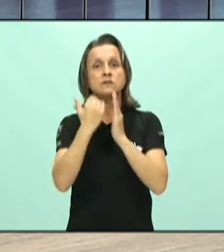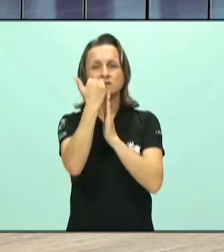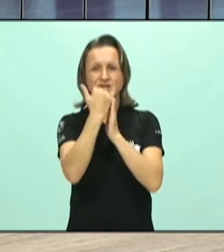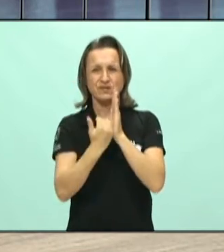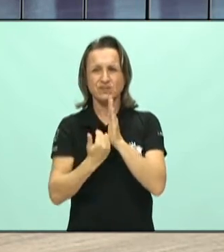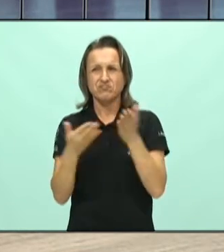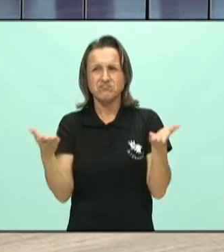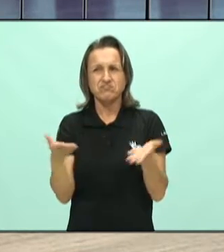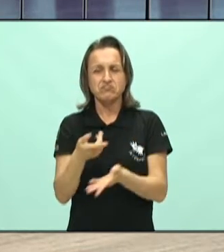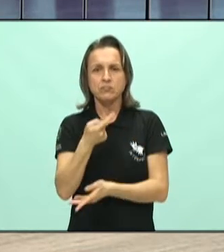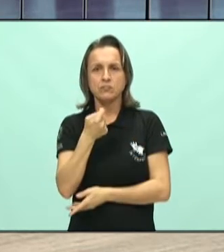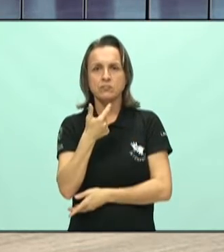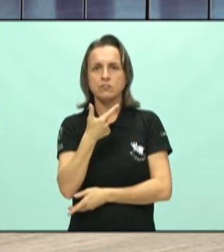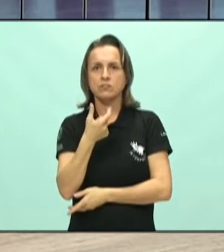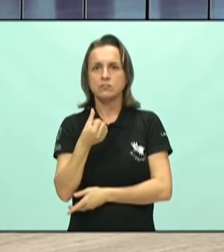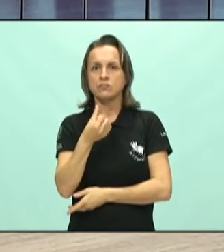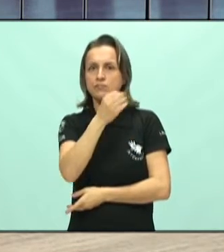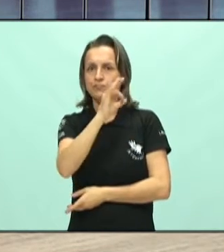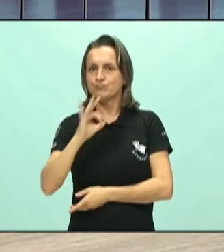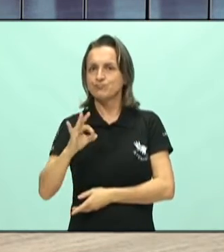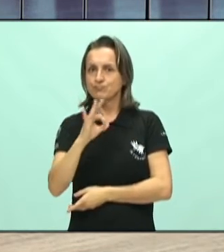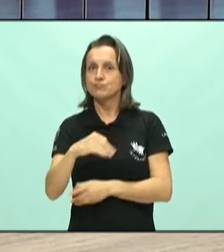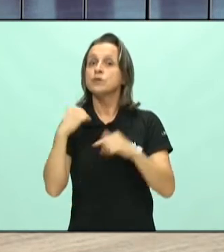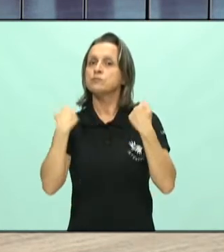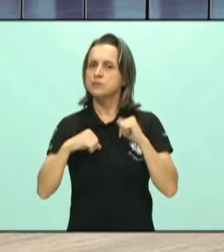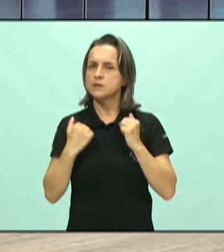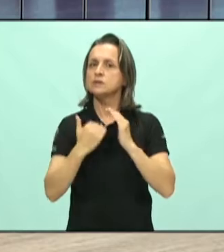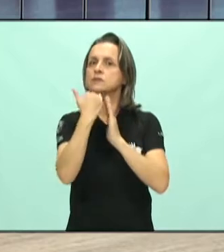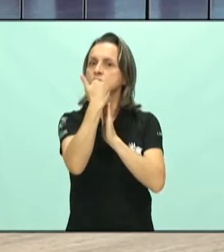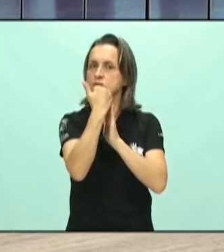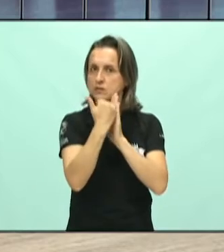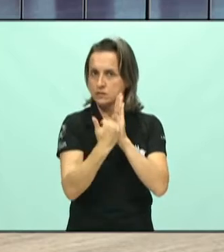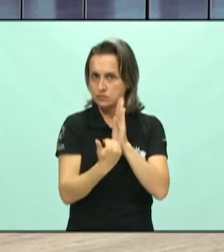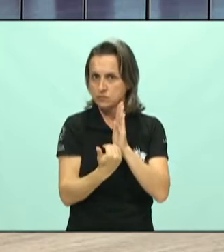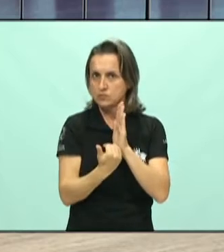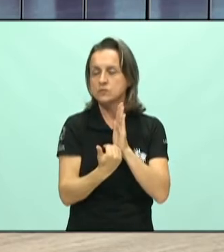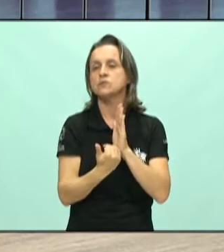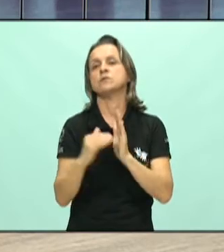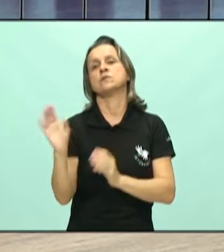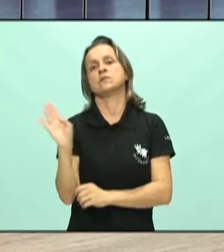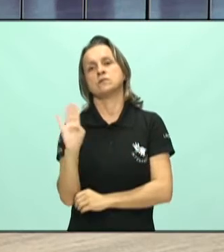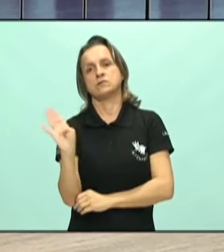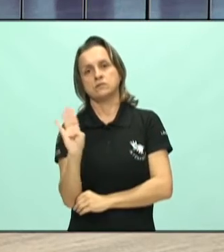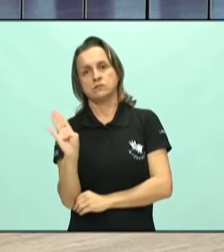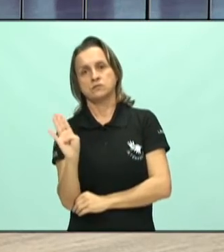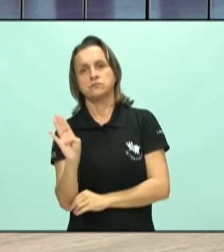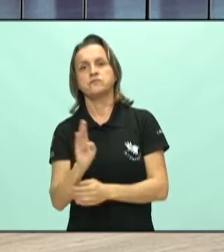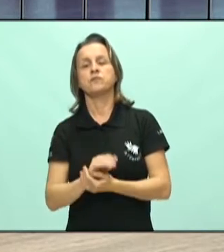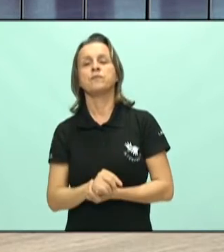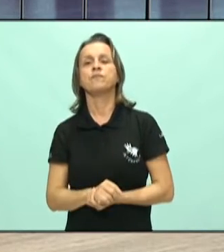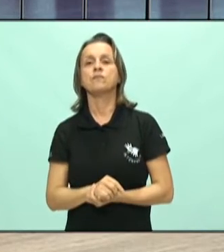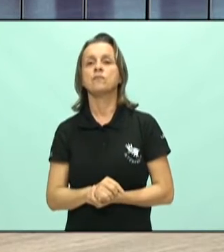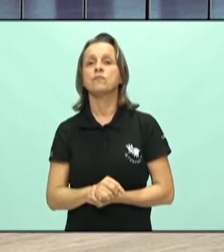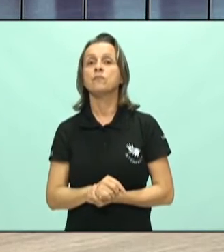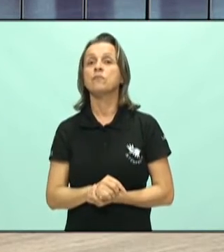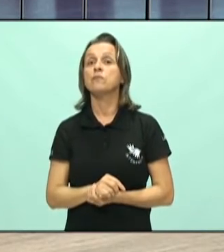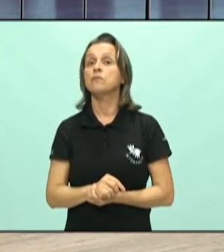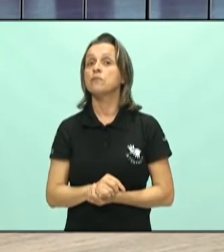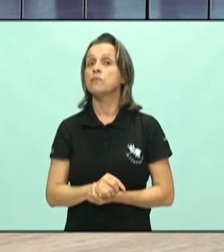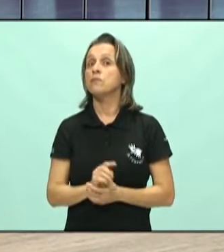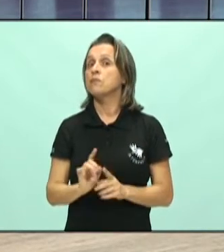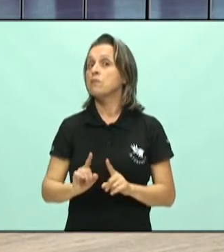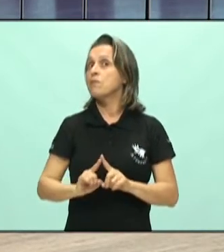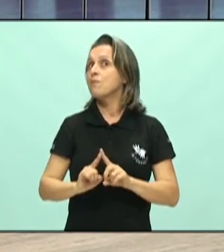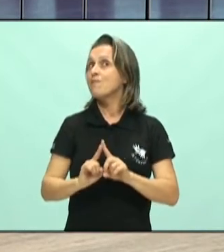quase 26%, ele tem que reduzir efetivamente a questão dos incentivos. Mas não é necessariamente disso que